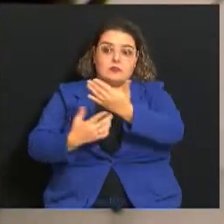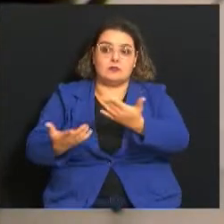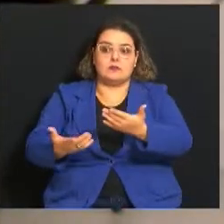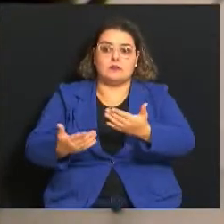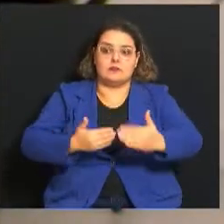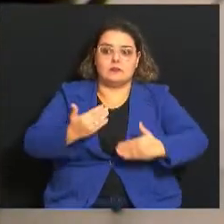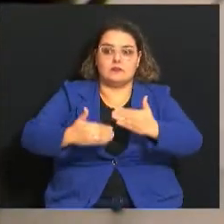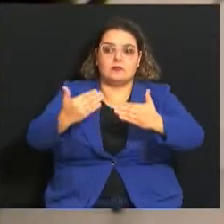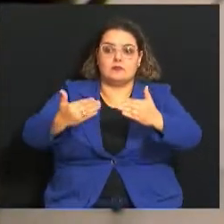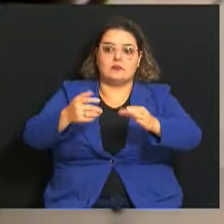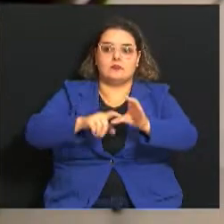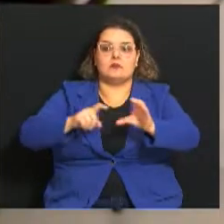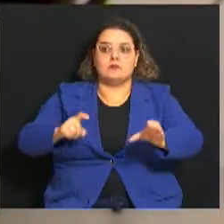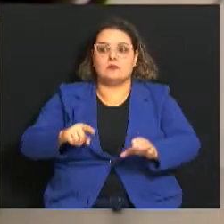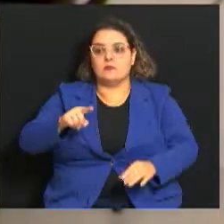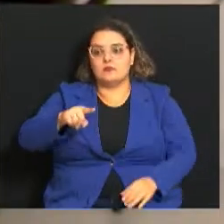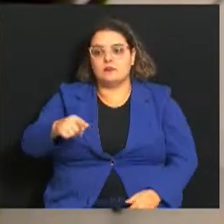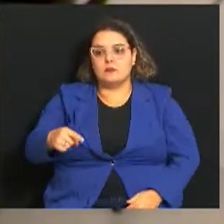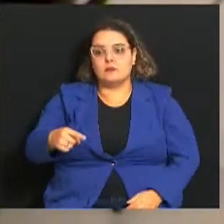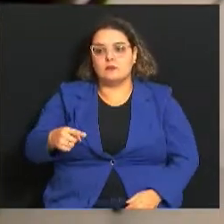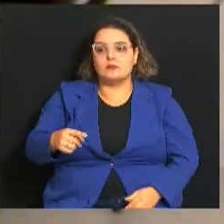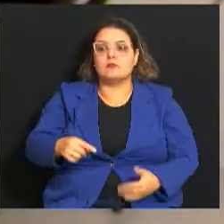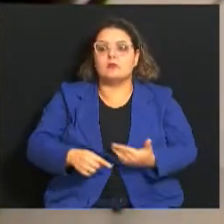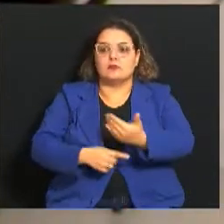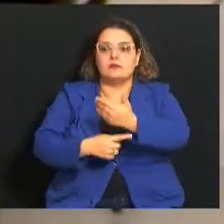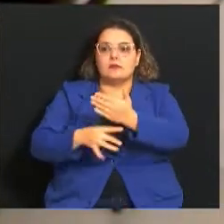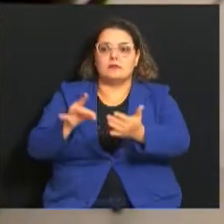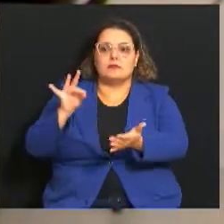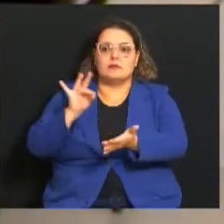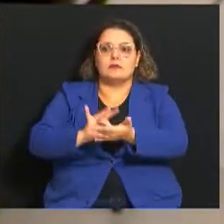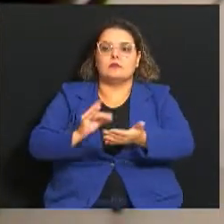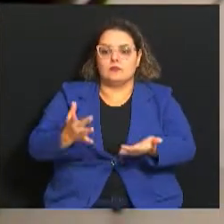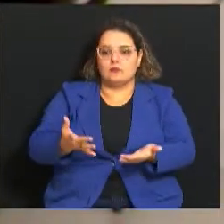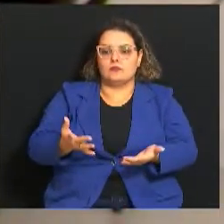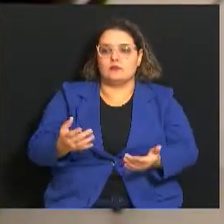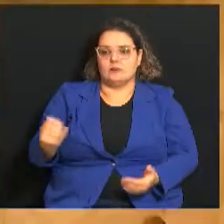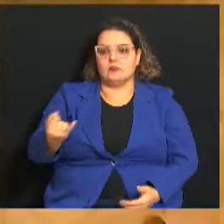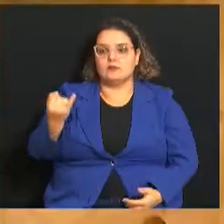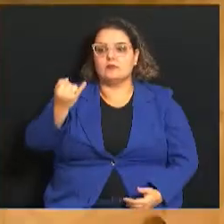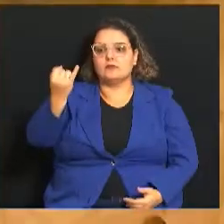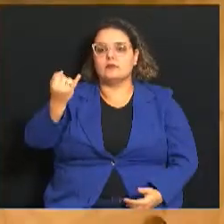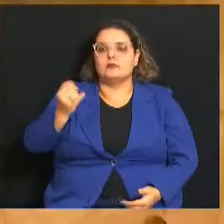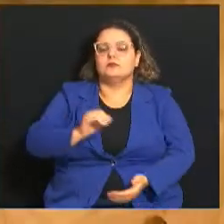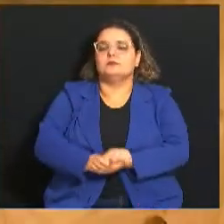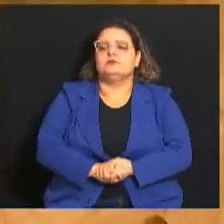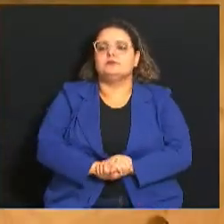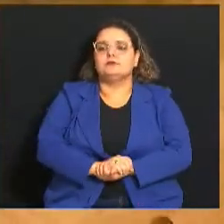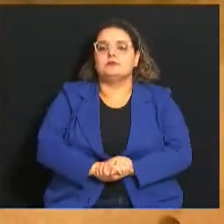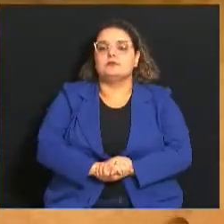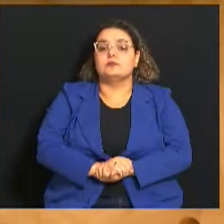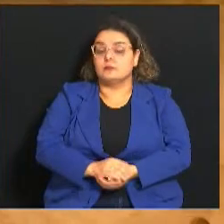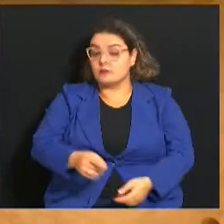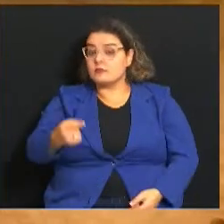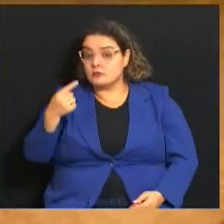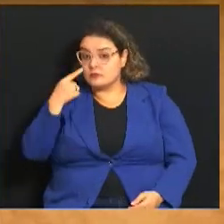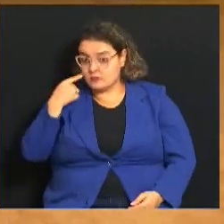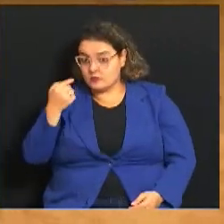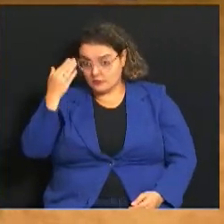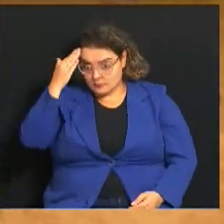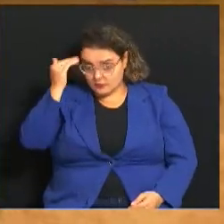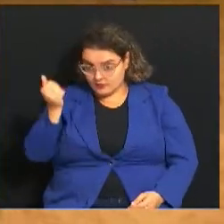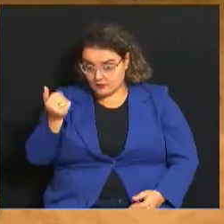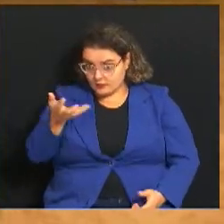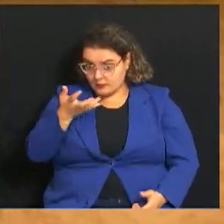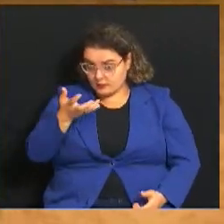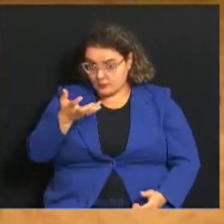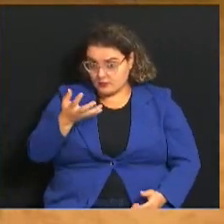com a tecnologia, é dar perspectiva real e válida mesmo para elas através disso. Se você ficou interessado em conhecer os programas